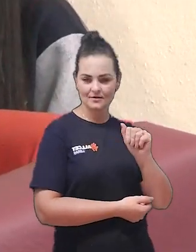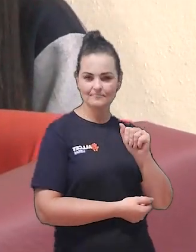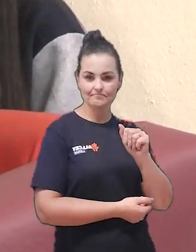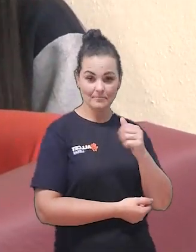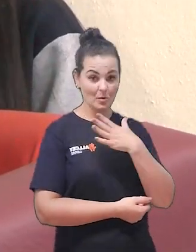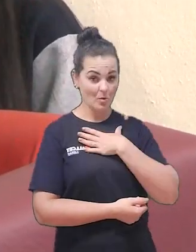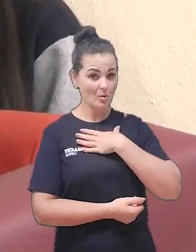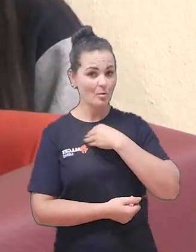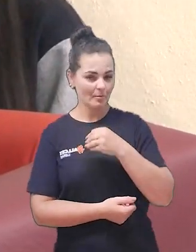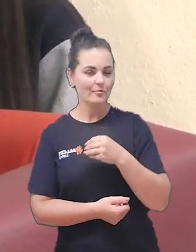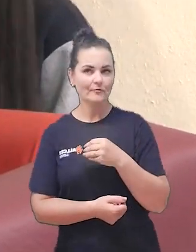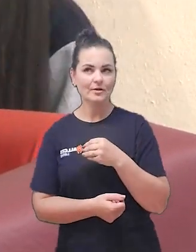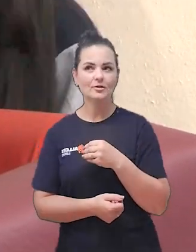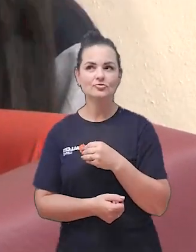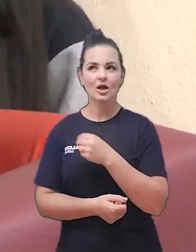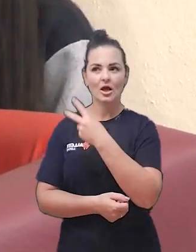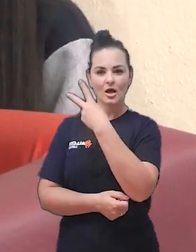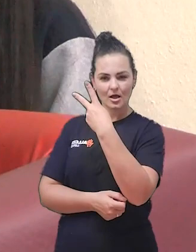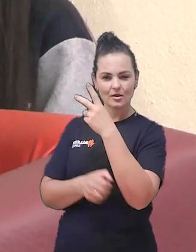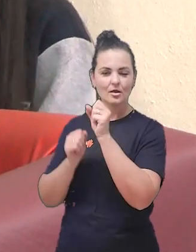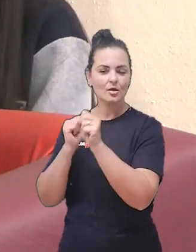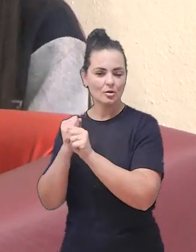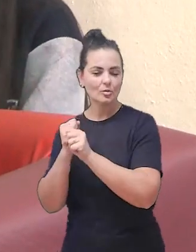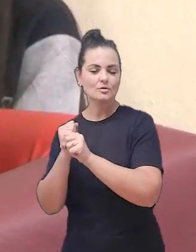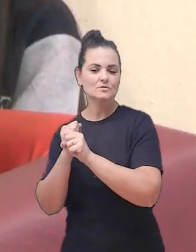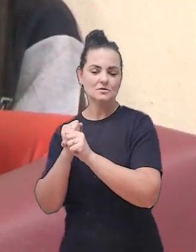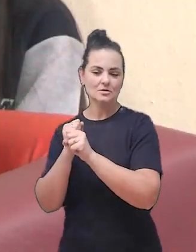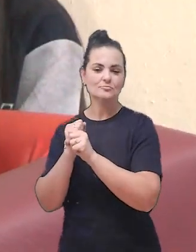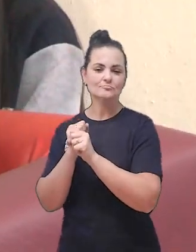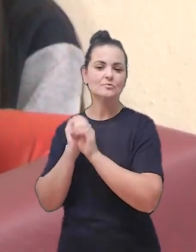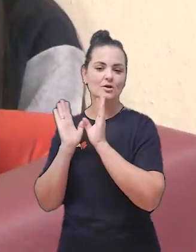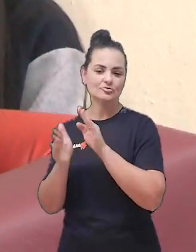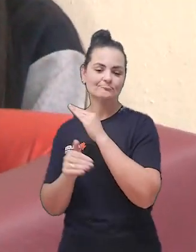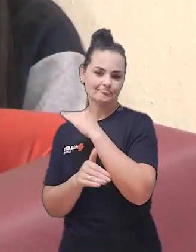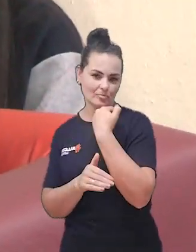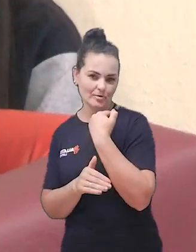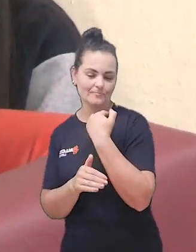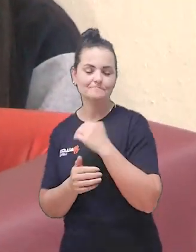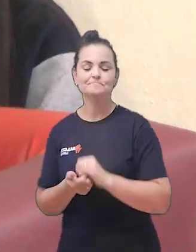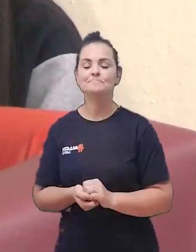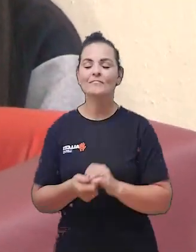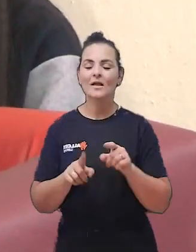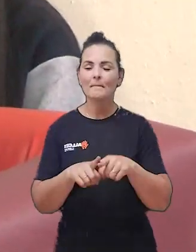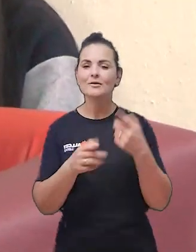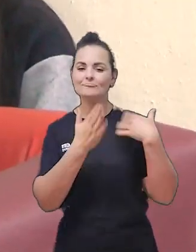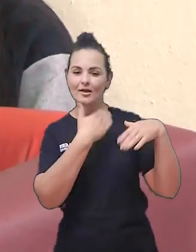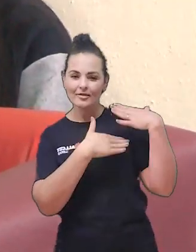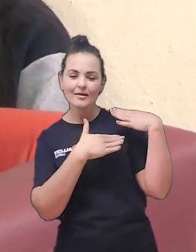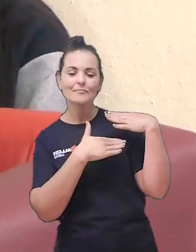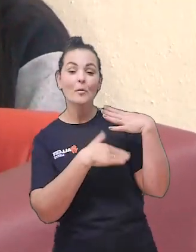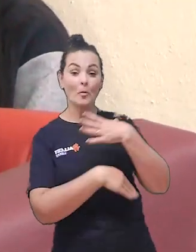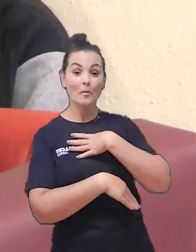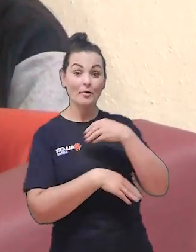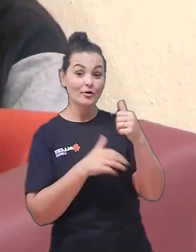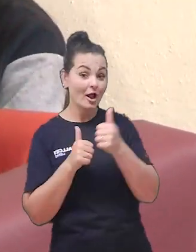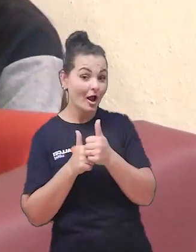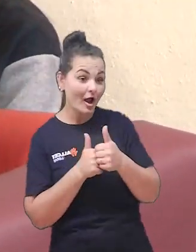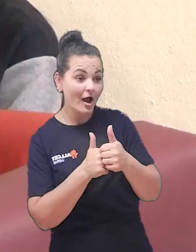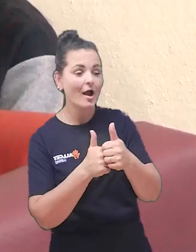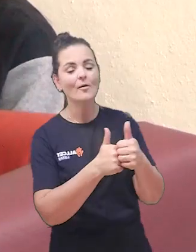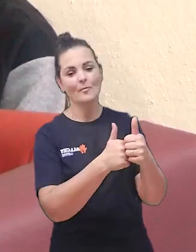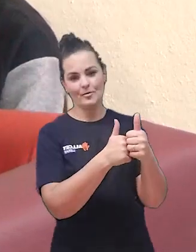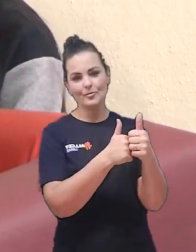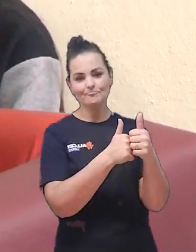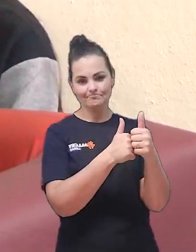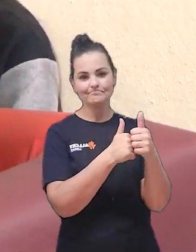4 meses agora. O Jonathan, um dia, num velório que eu estava fazendo lá, que eu estava fazendo a cerimônia, o Jonathan